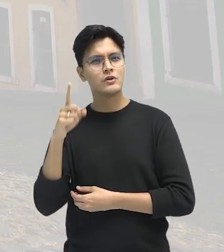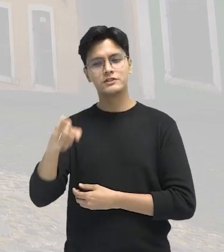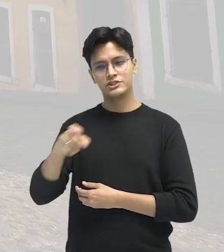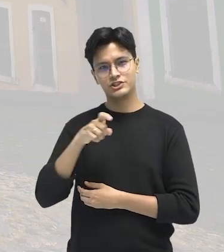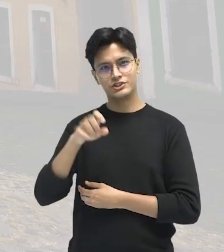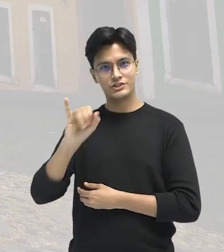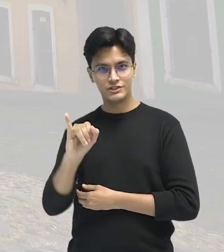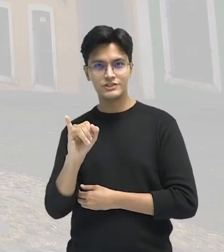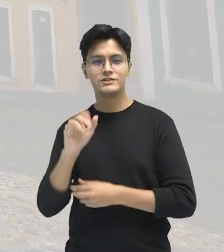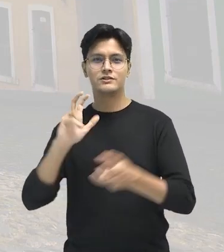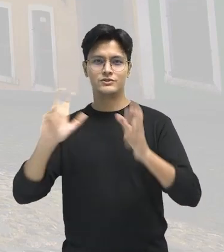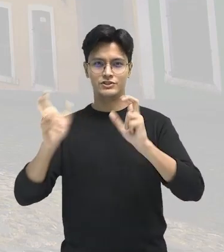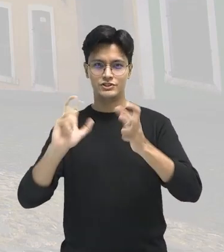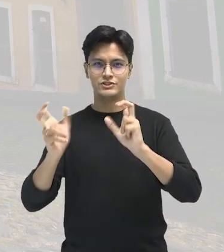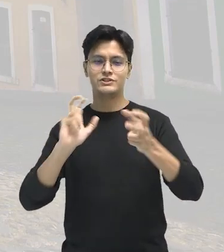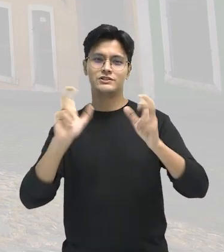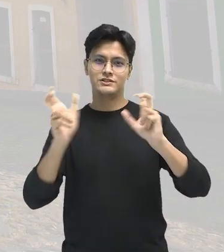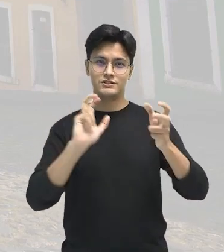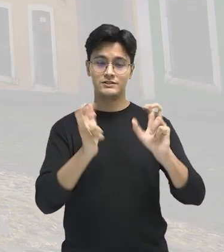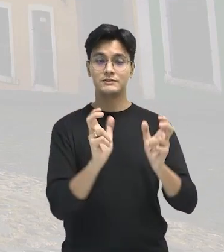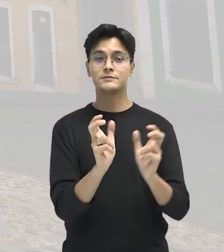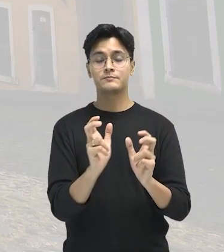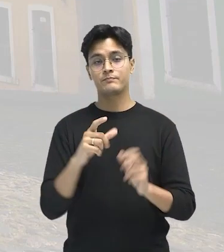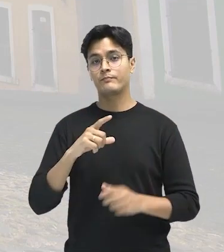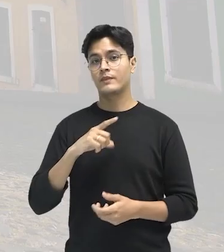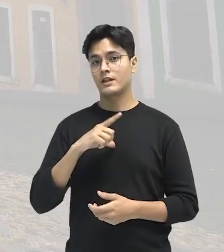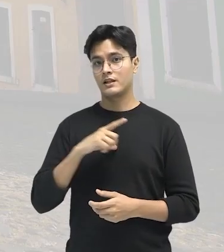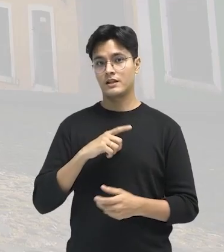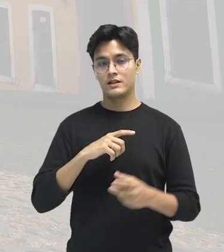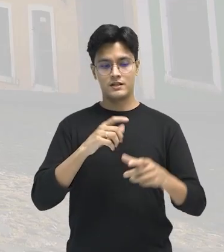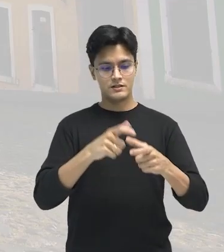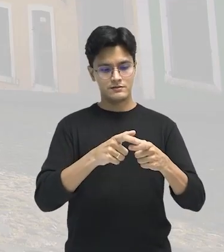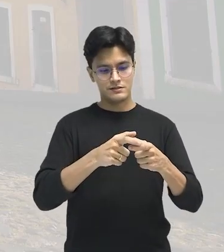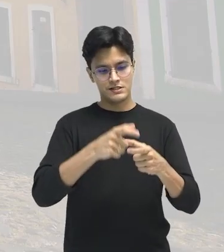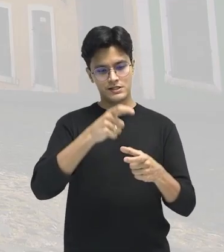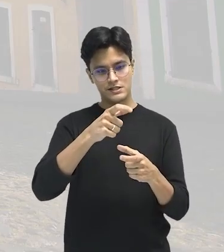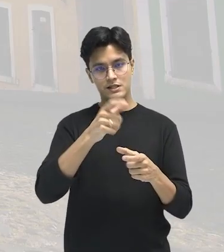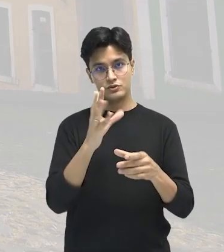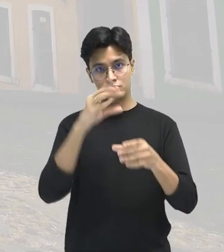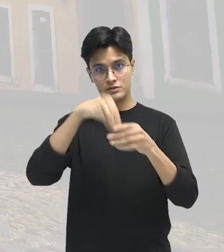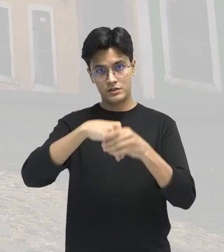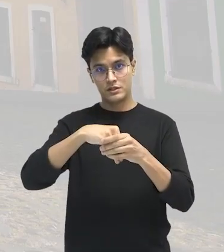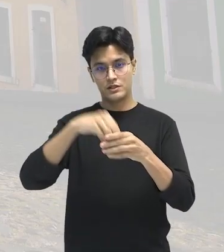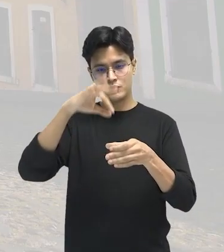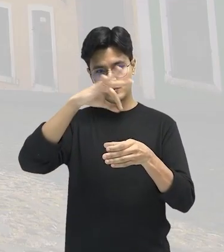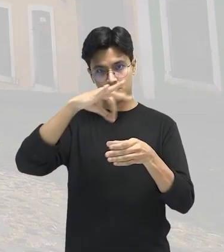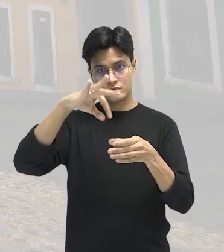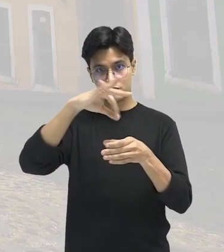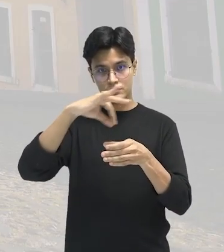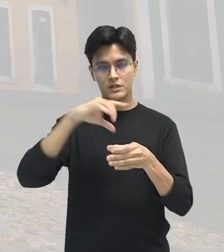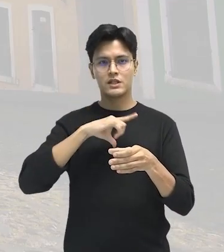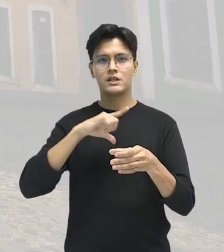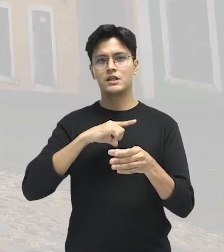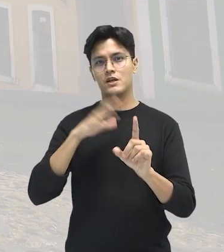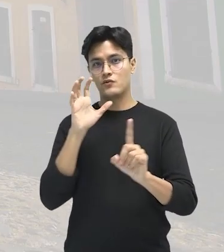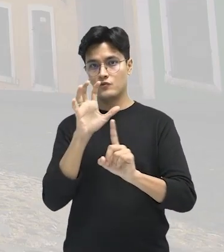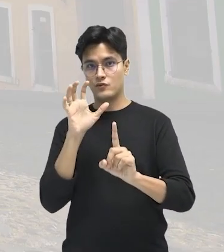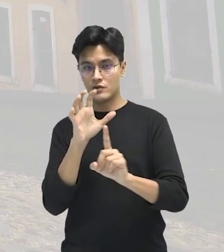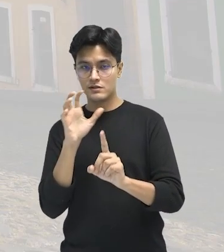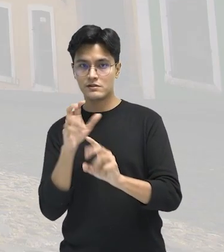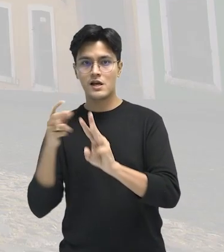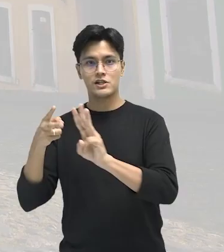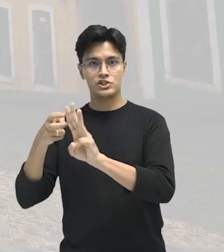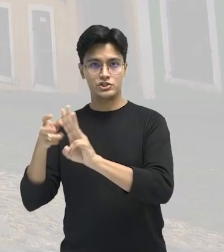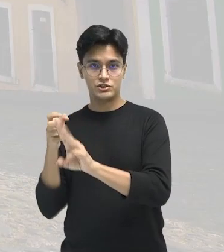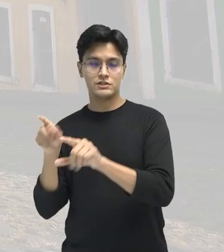certo? Muito bem, o cachixi ele é um pequeno cesto com sementes, com possíveis influências africanas e